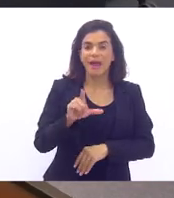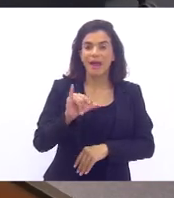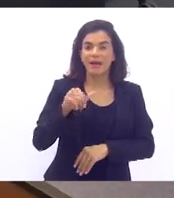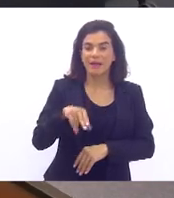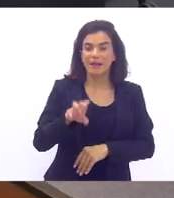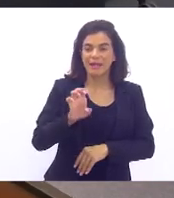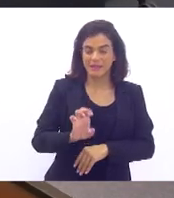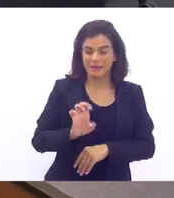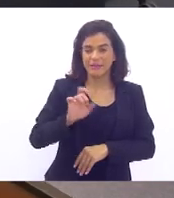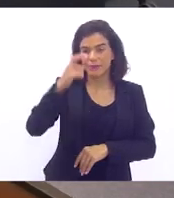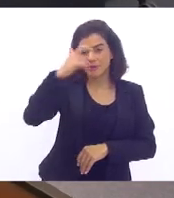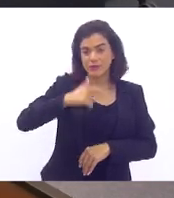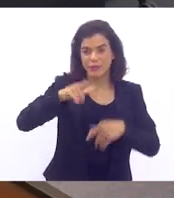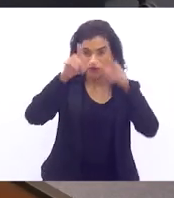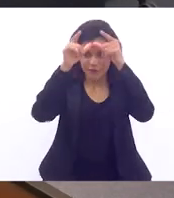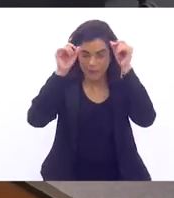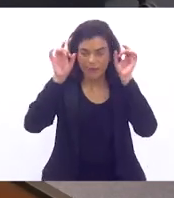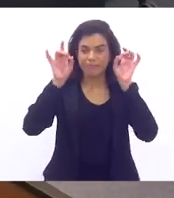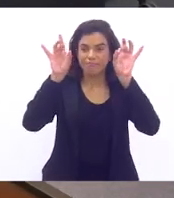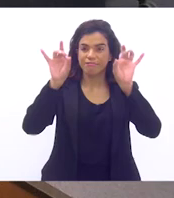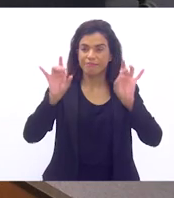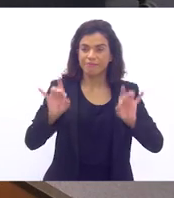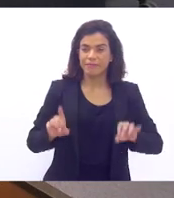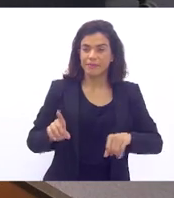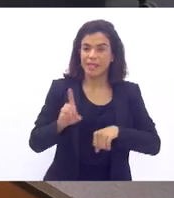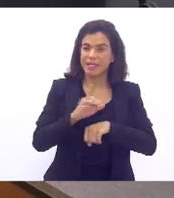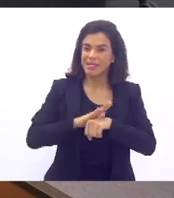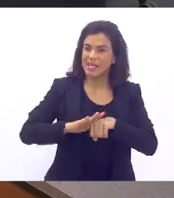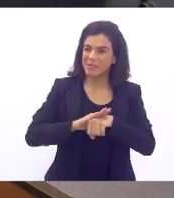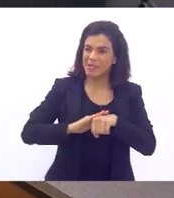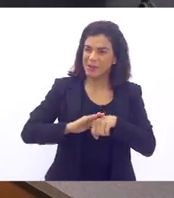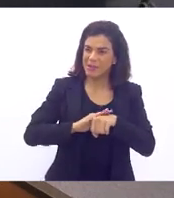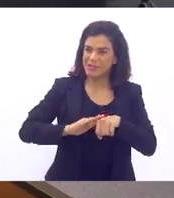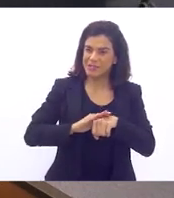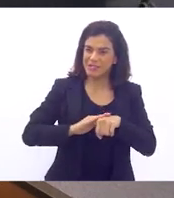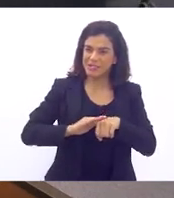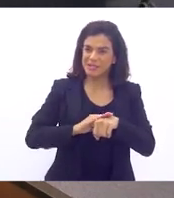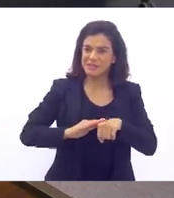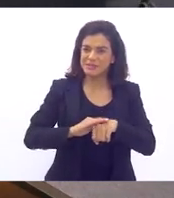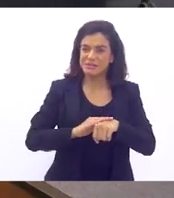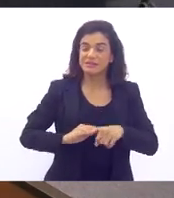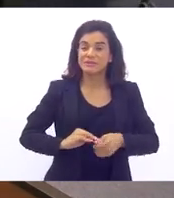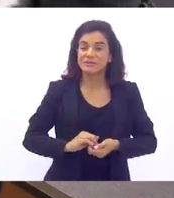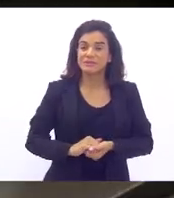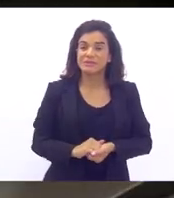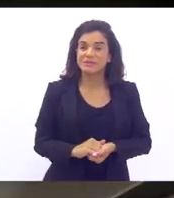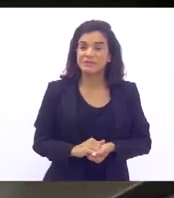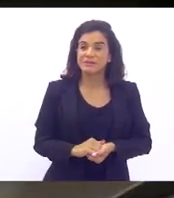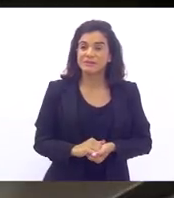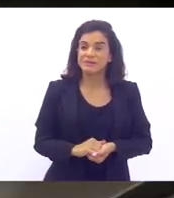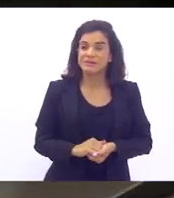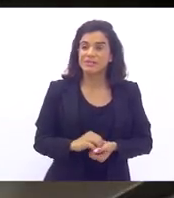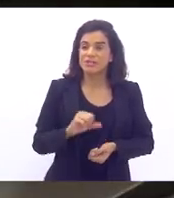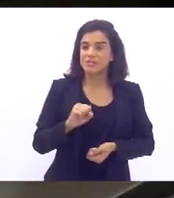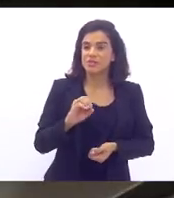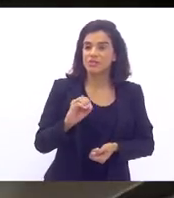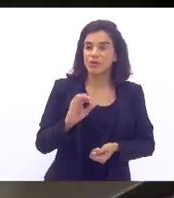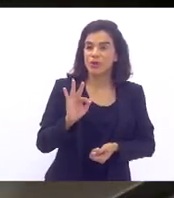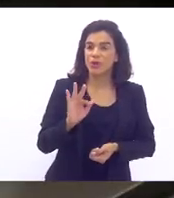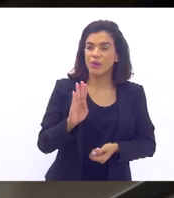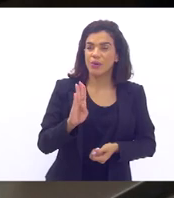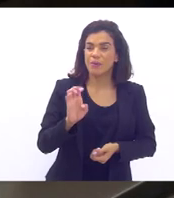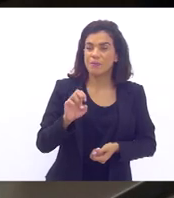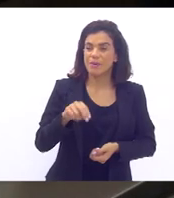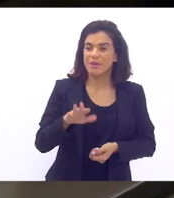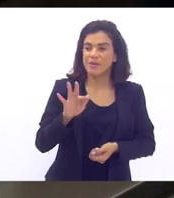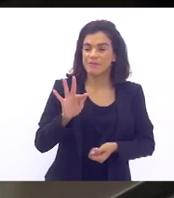sou enfermeira com especialização e dermatologia sou membro da sobemf da Diretoria da sobemf e complementando que a